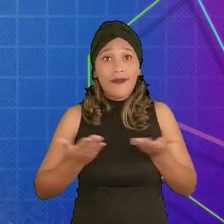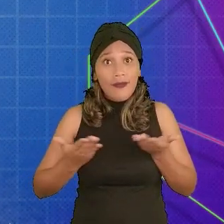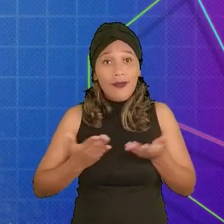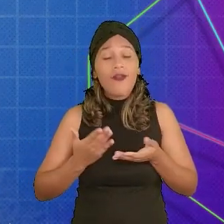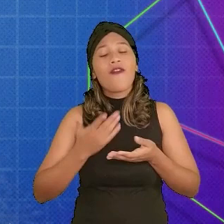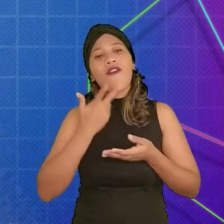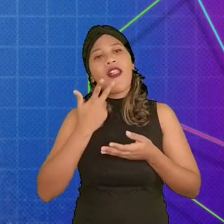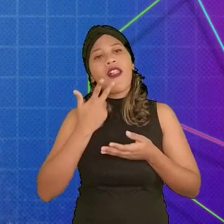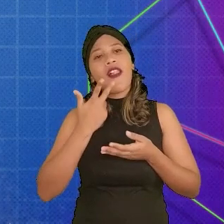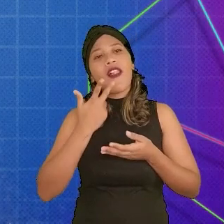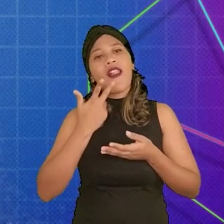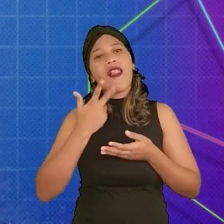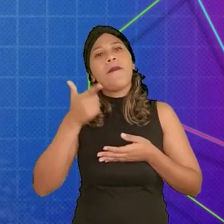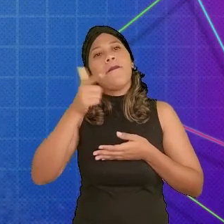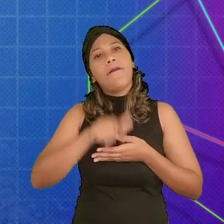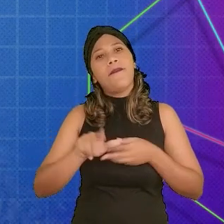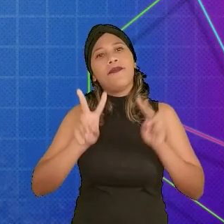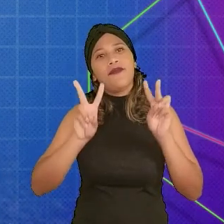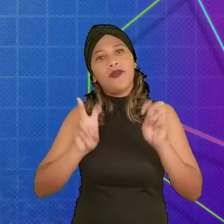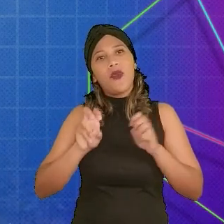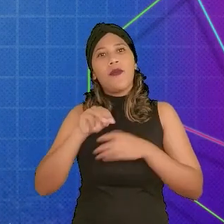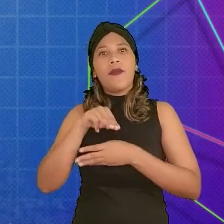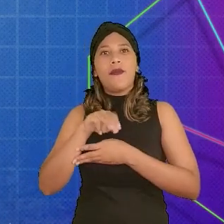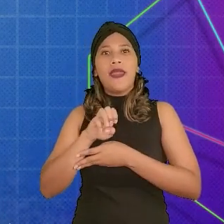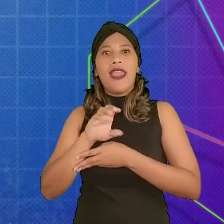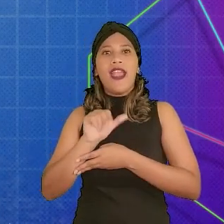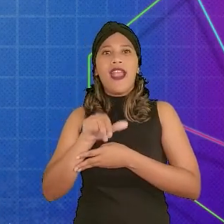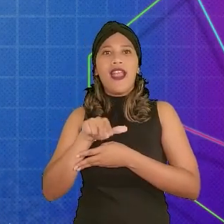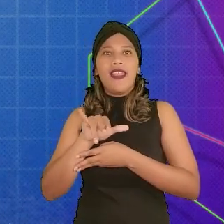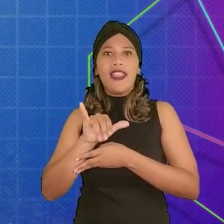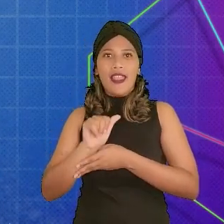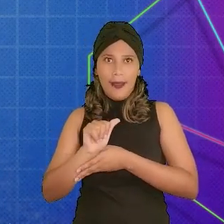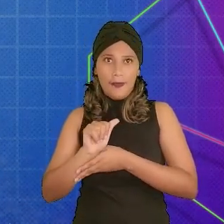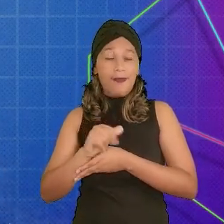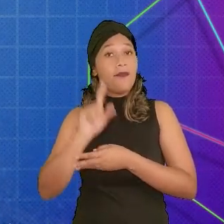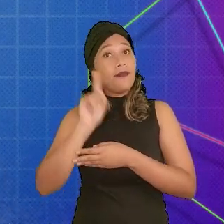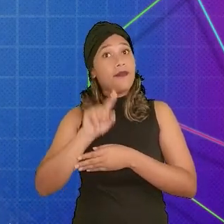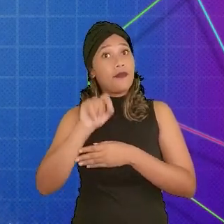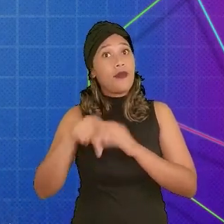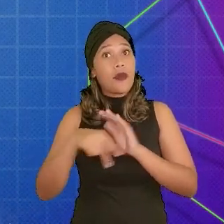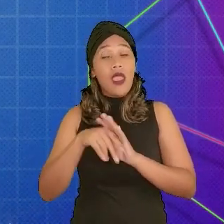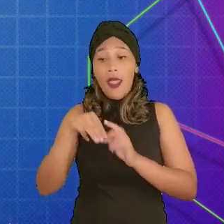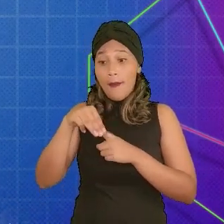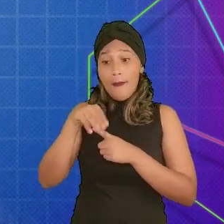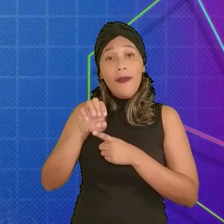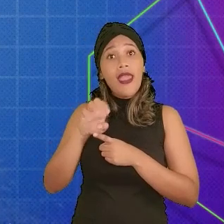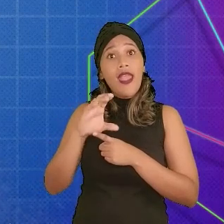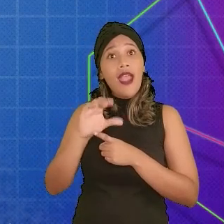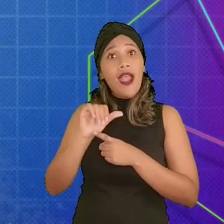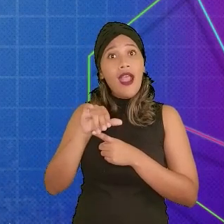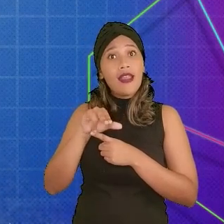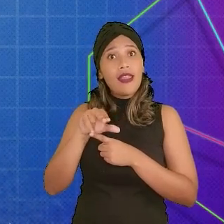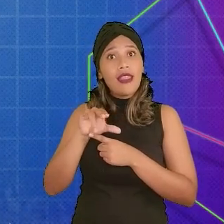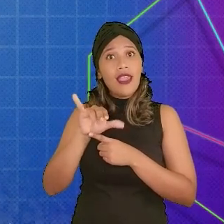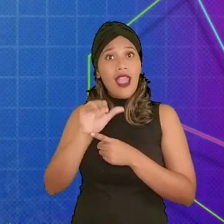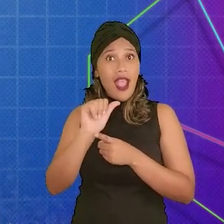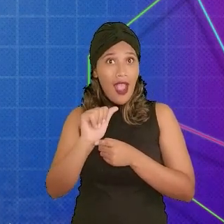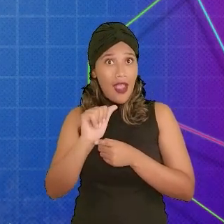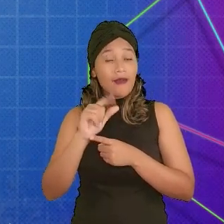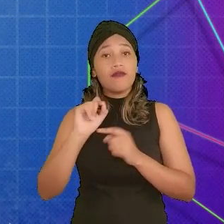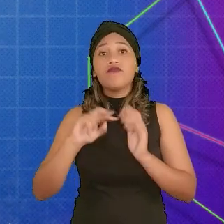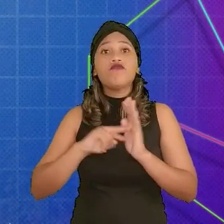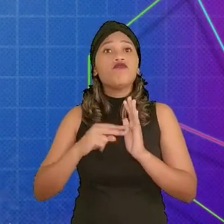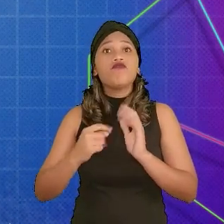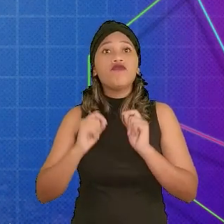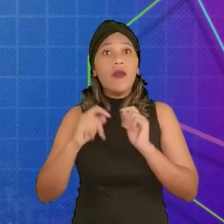de mecânicas. Mecânica. Como já foi dito aqui, mecânica trata diretamente de como seu jogo vai funcionar. Então, eu